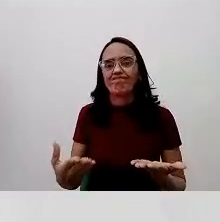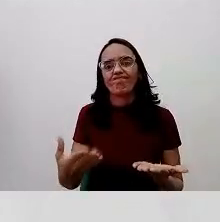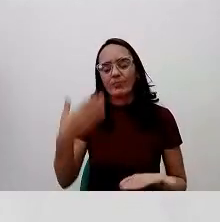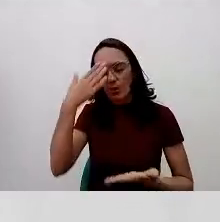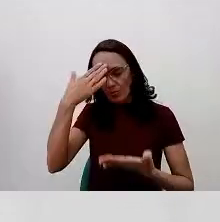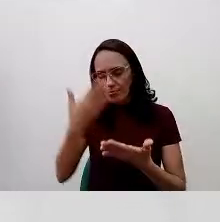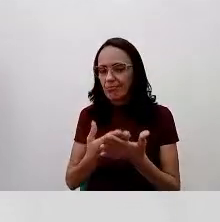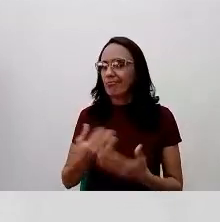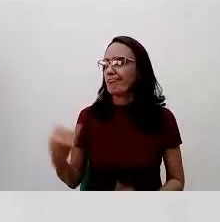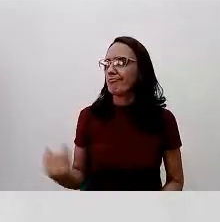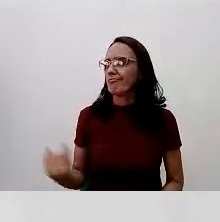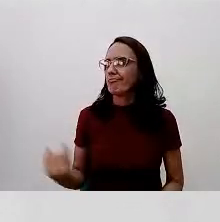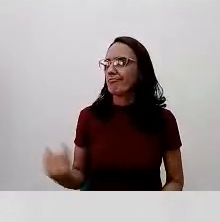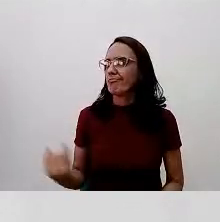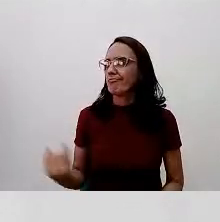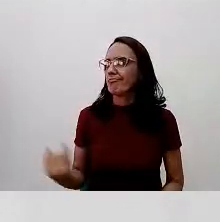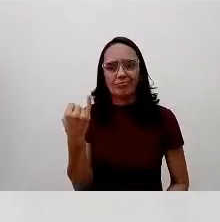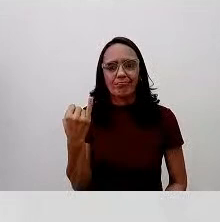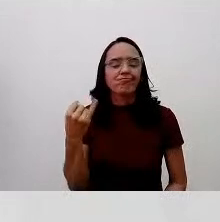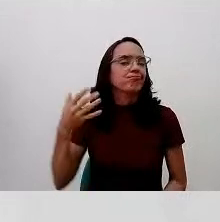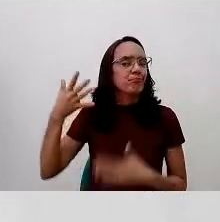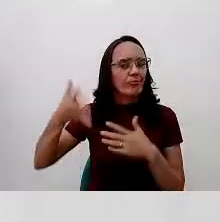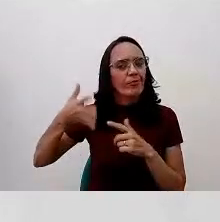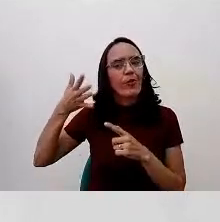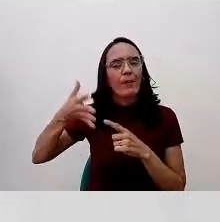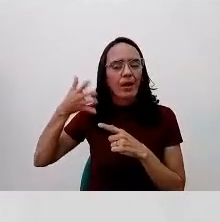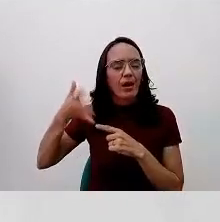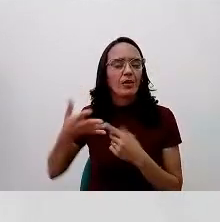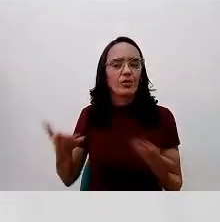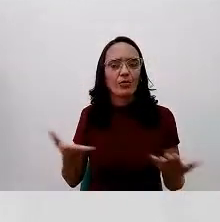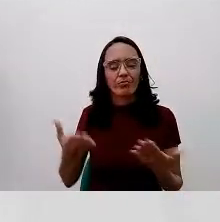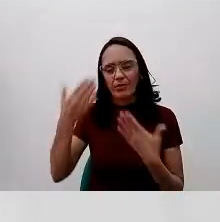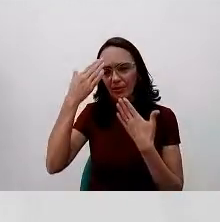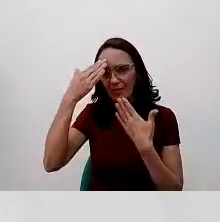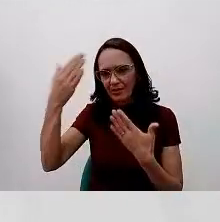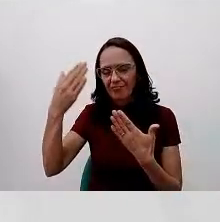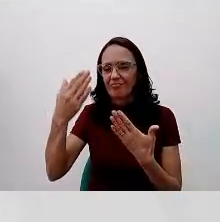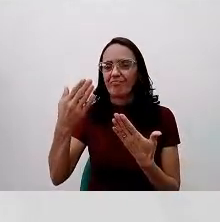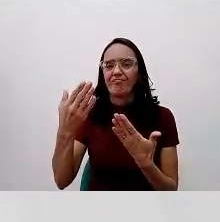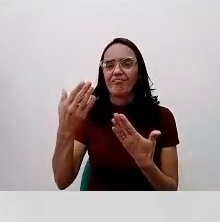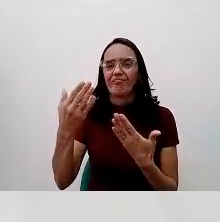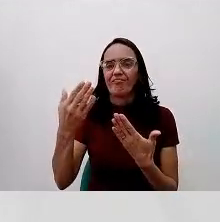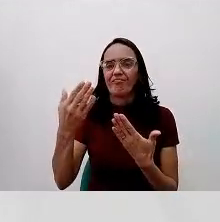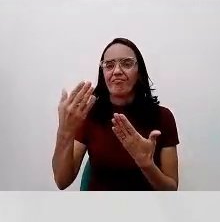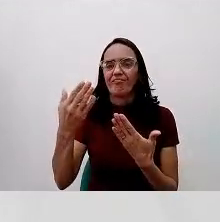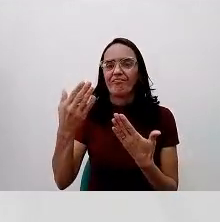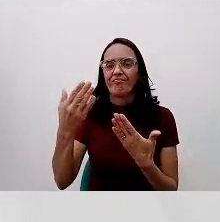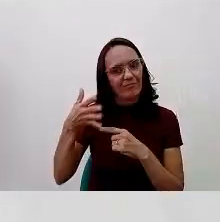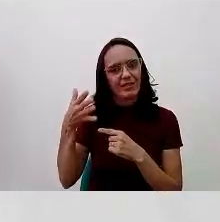Então agradeço a sua disponibilidade, tá?